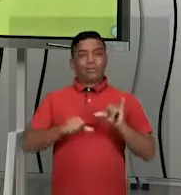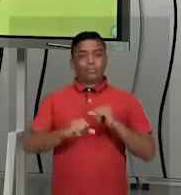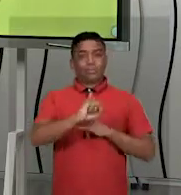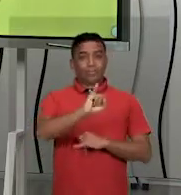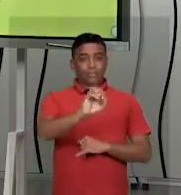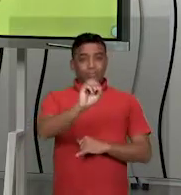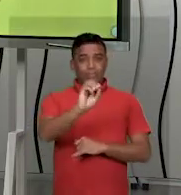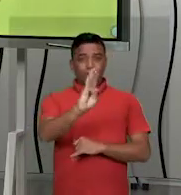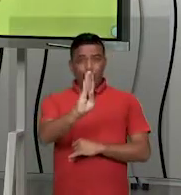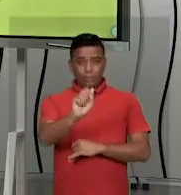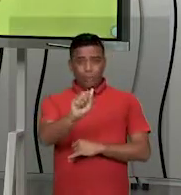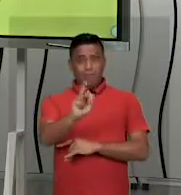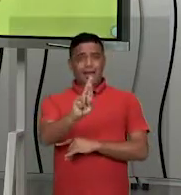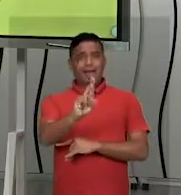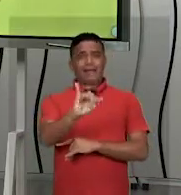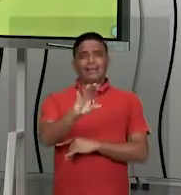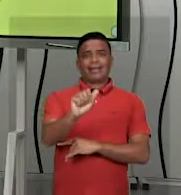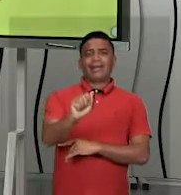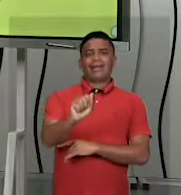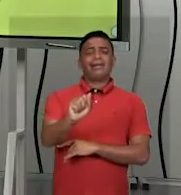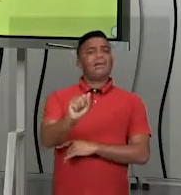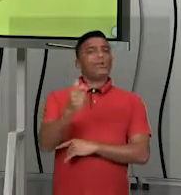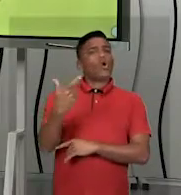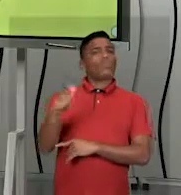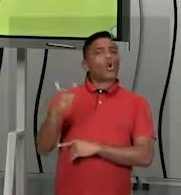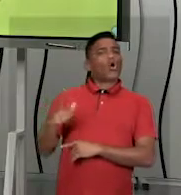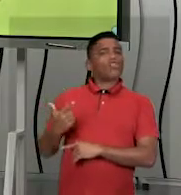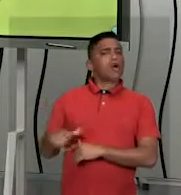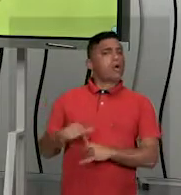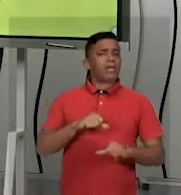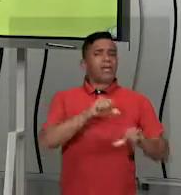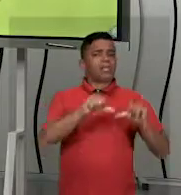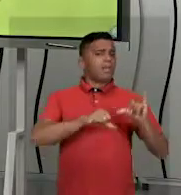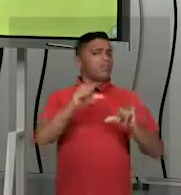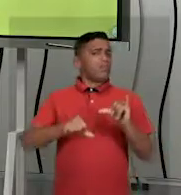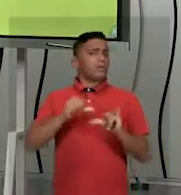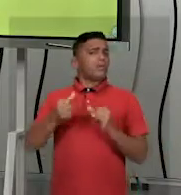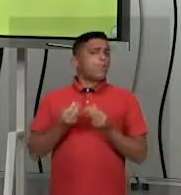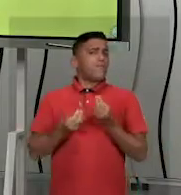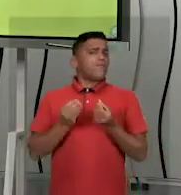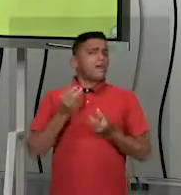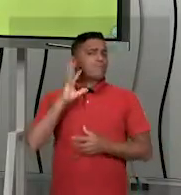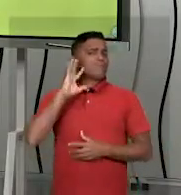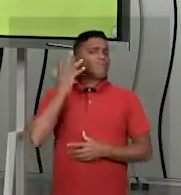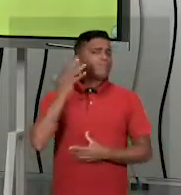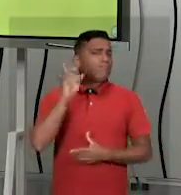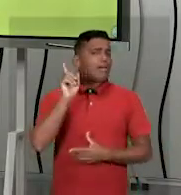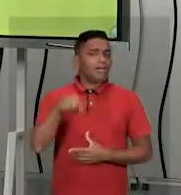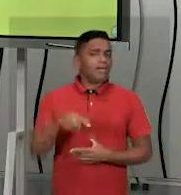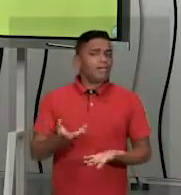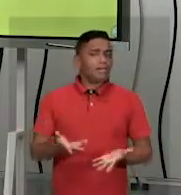isobárica. Bom, e as outras transformações? Como que elas vão acontecer? Vamos ver. Na